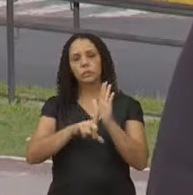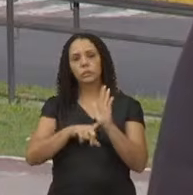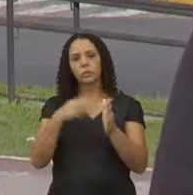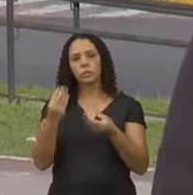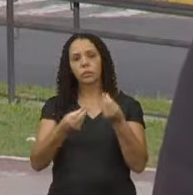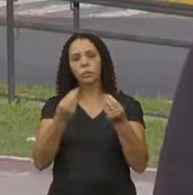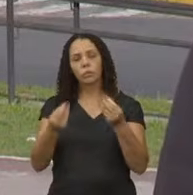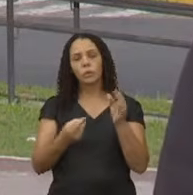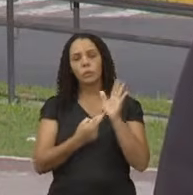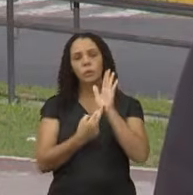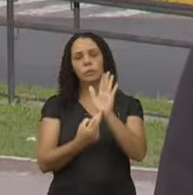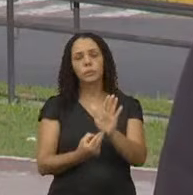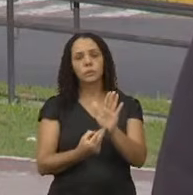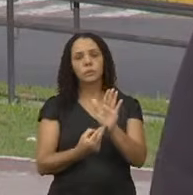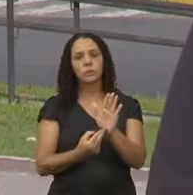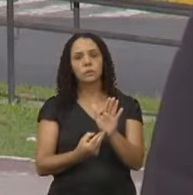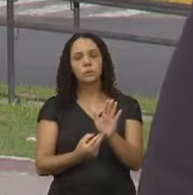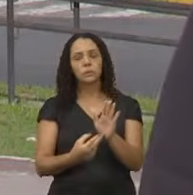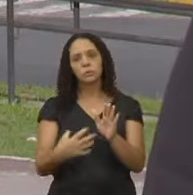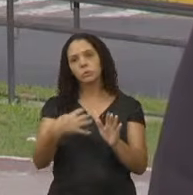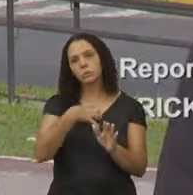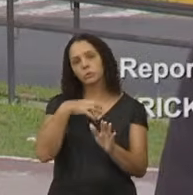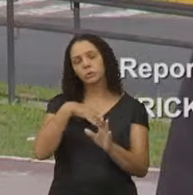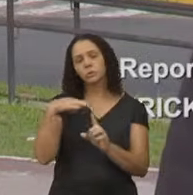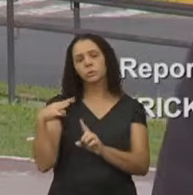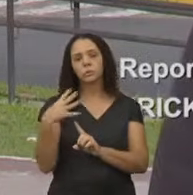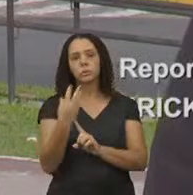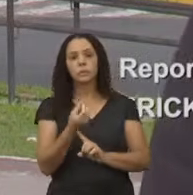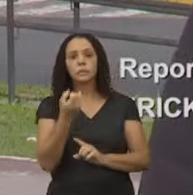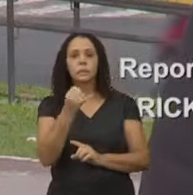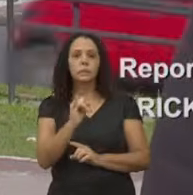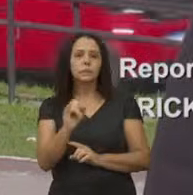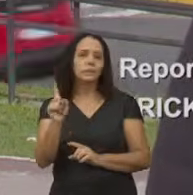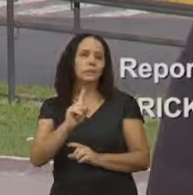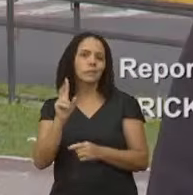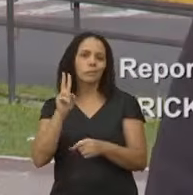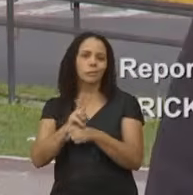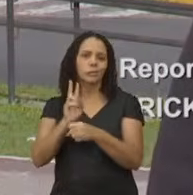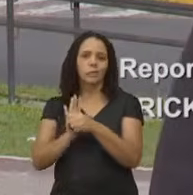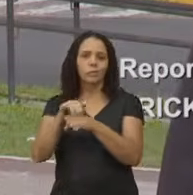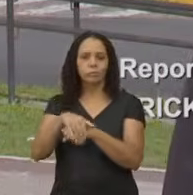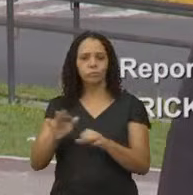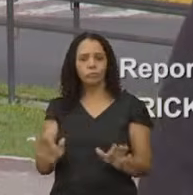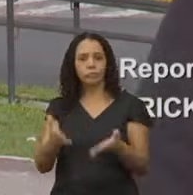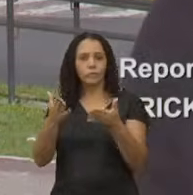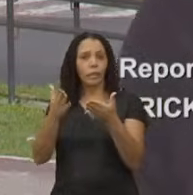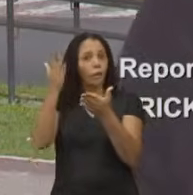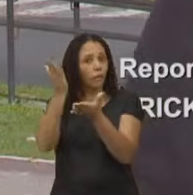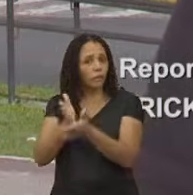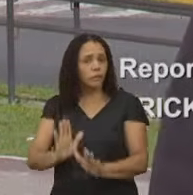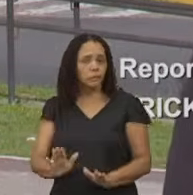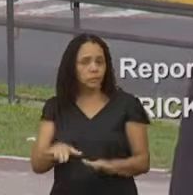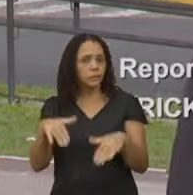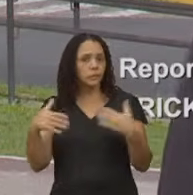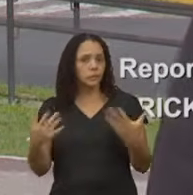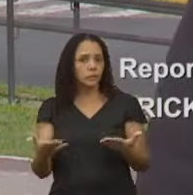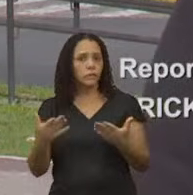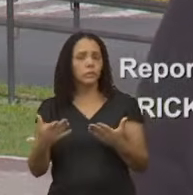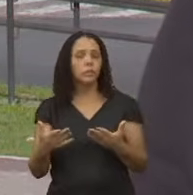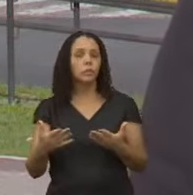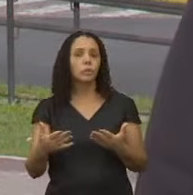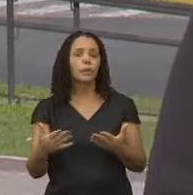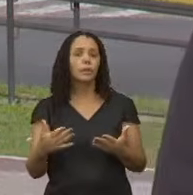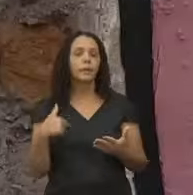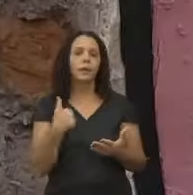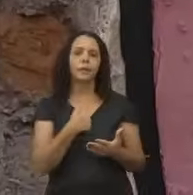uma representante de um tipo de arte que, se a gente não preservar e não fomentar, ela vai morrer, Então, assim, a gente está